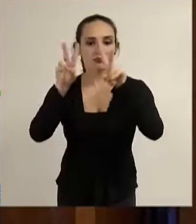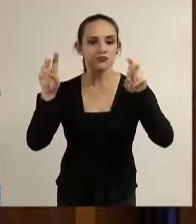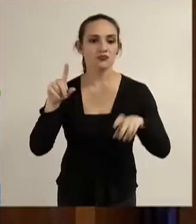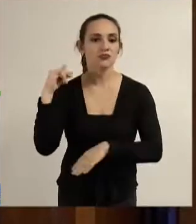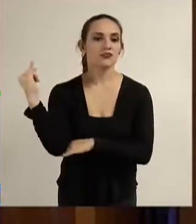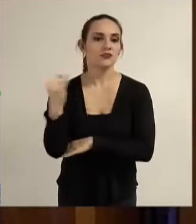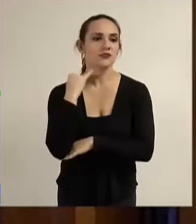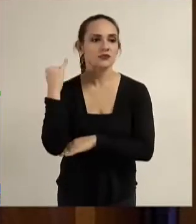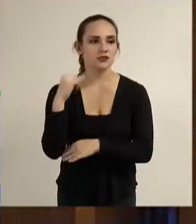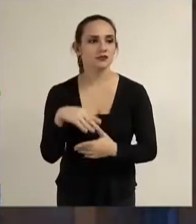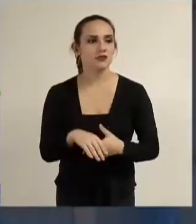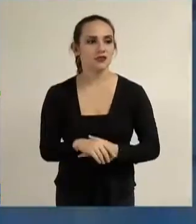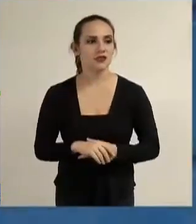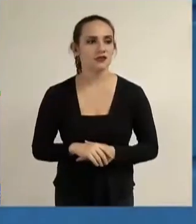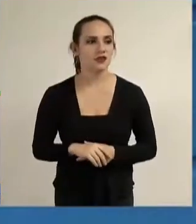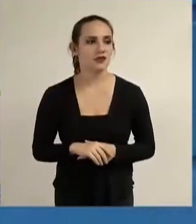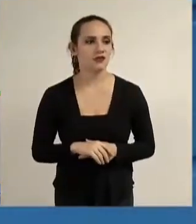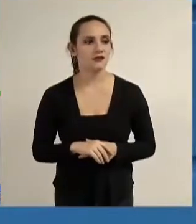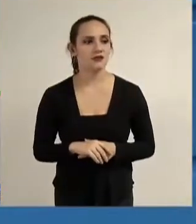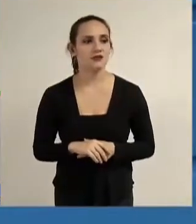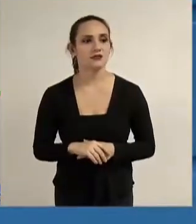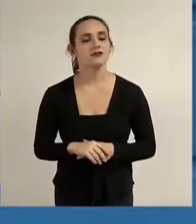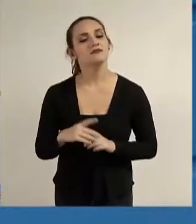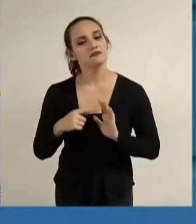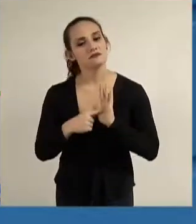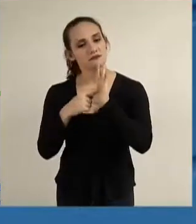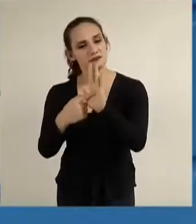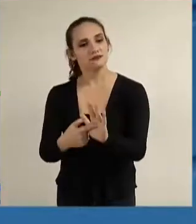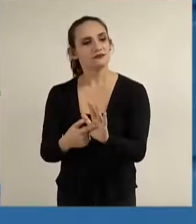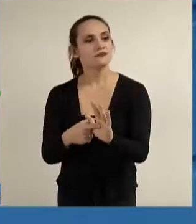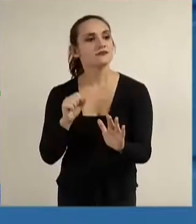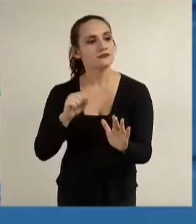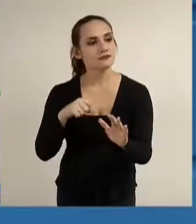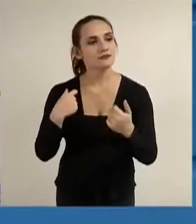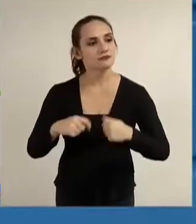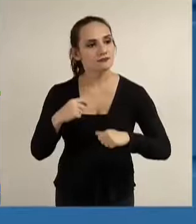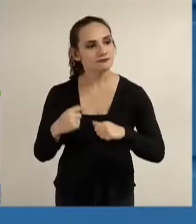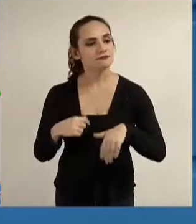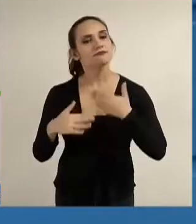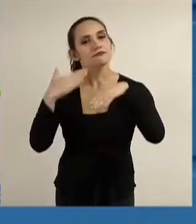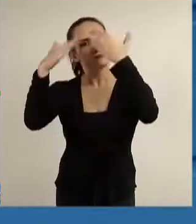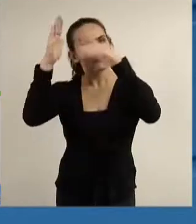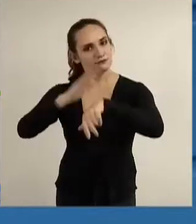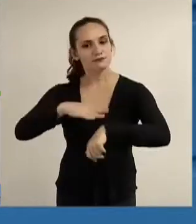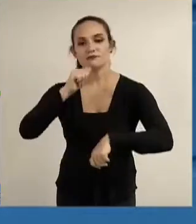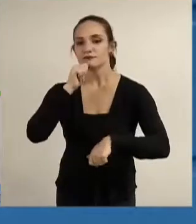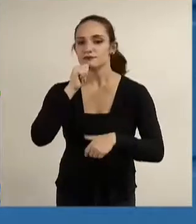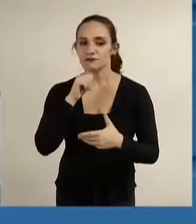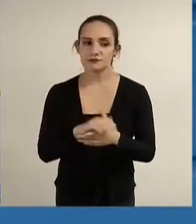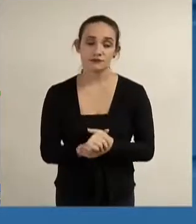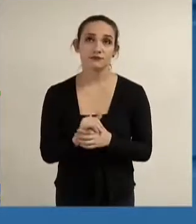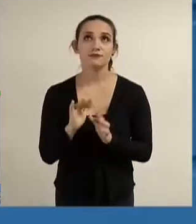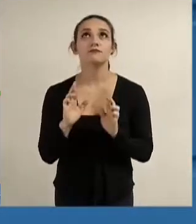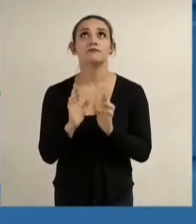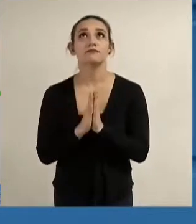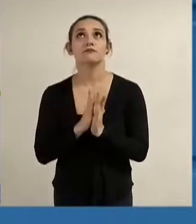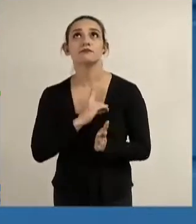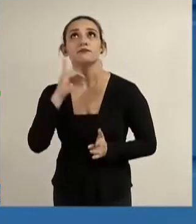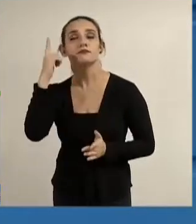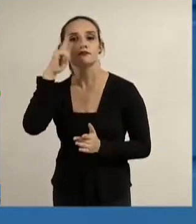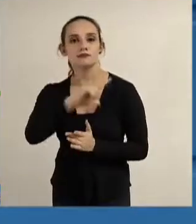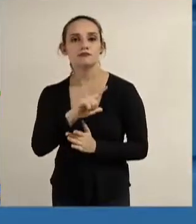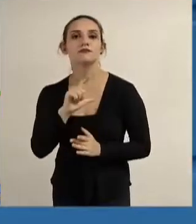tão importante e que mostra realmente que nós precisamos evoluir muito ainda. E se Deus quiser, com